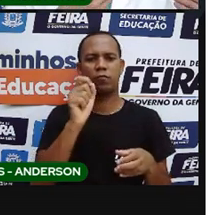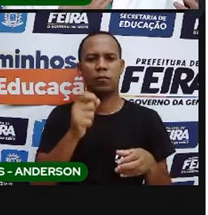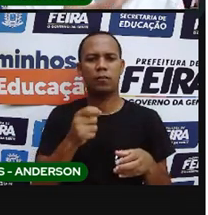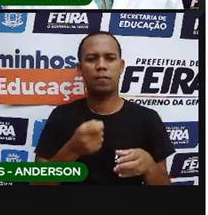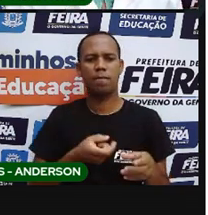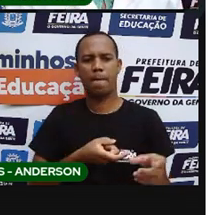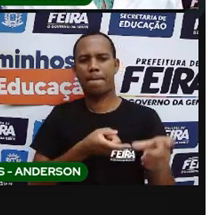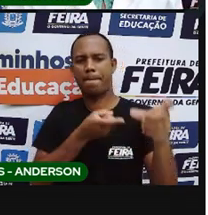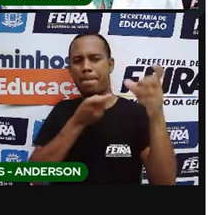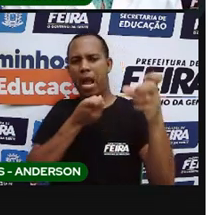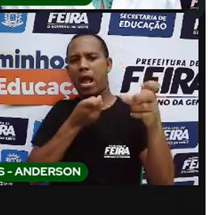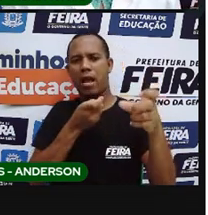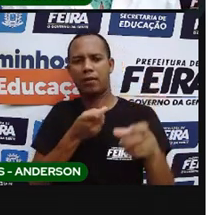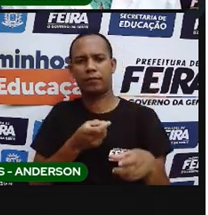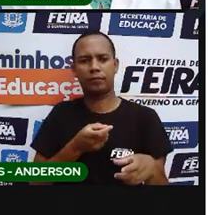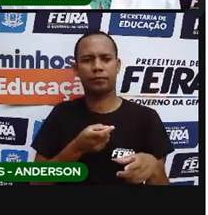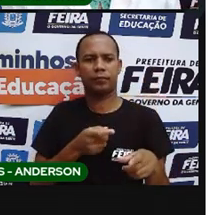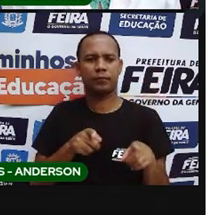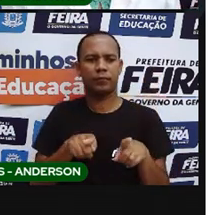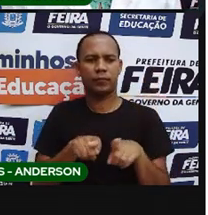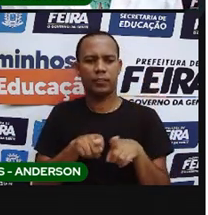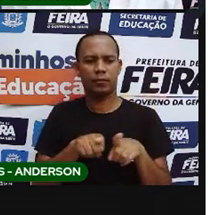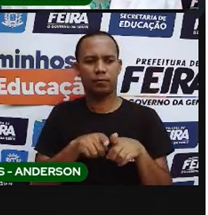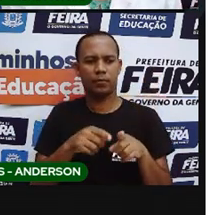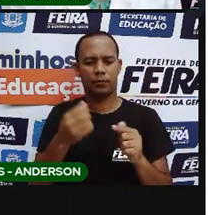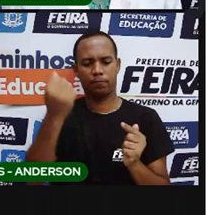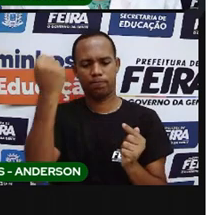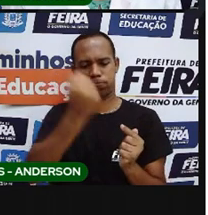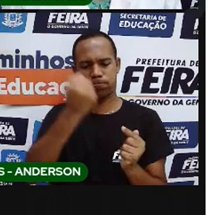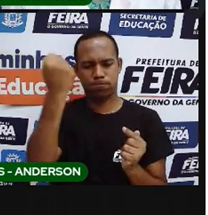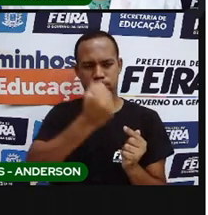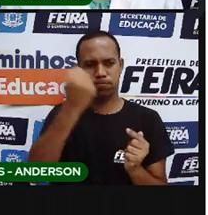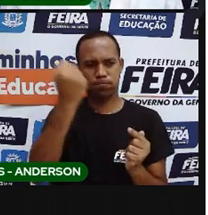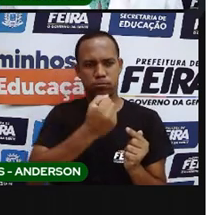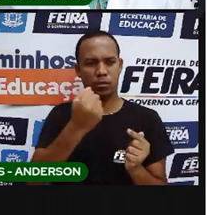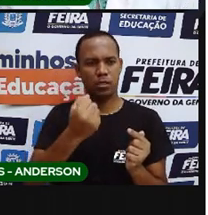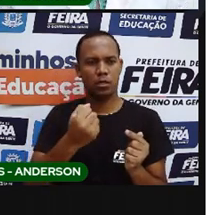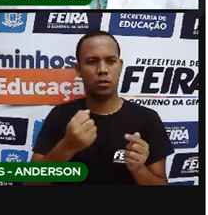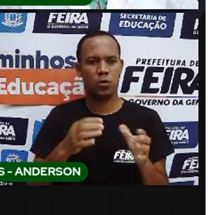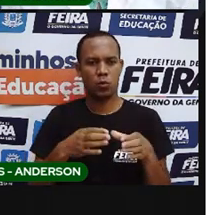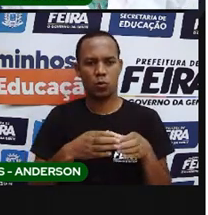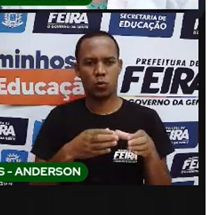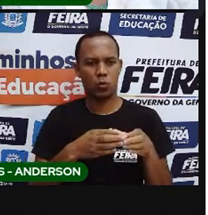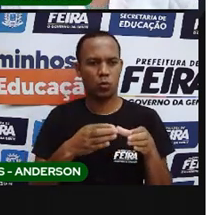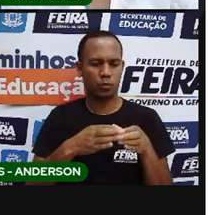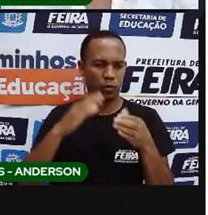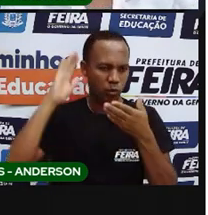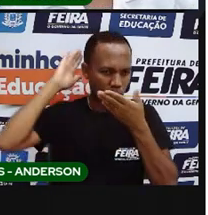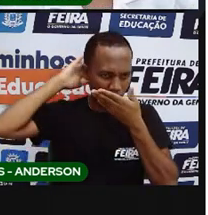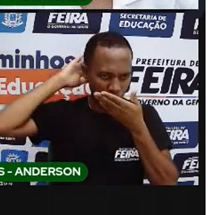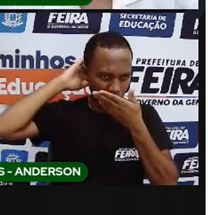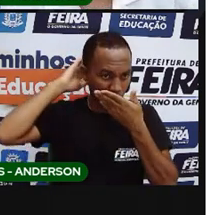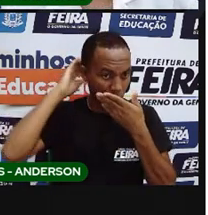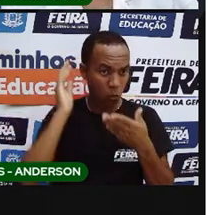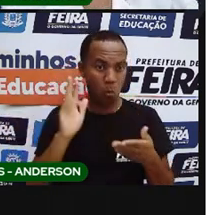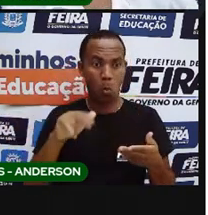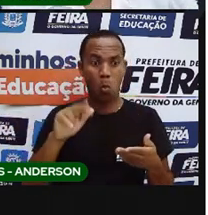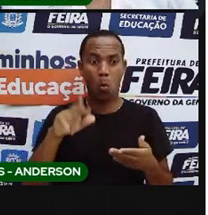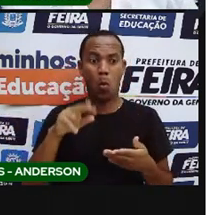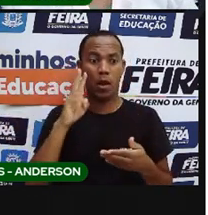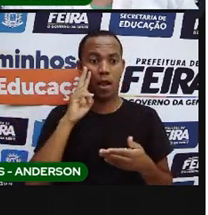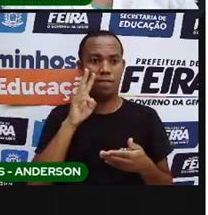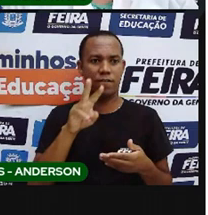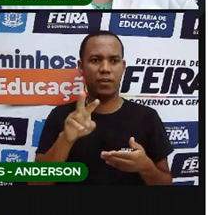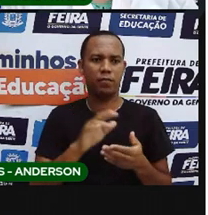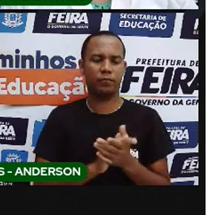Espingardas e armas que usavam a pólvora e que os índios nunca tinham visto, né? Tanto por meio dos conflitos com os portugueses, quanto